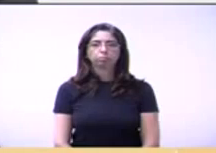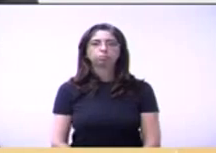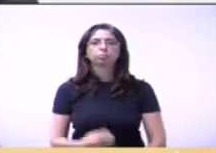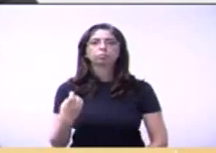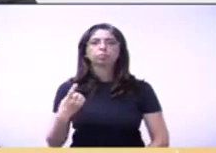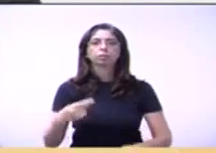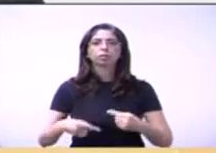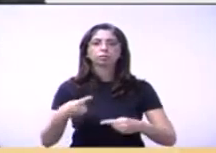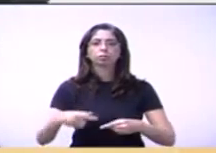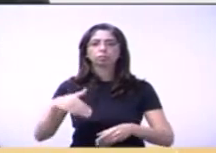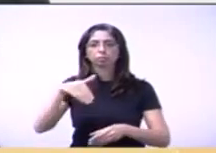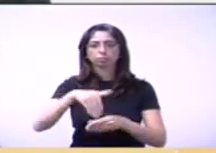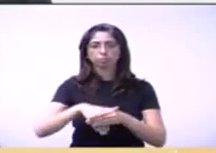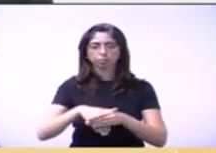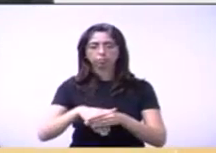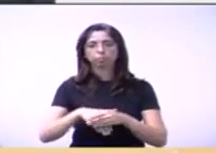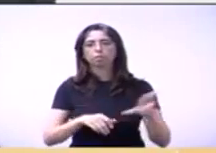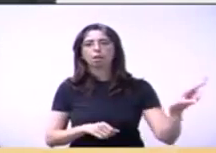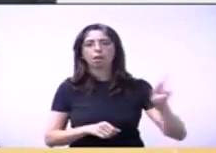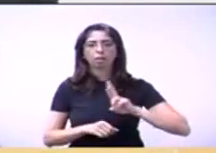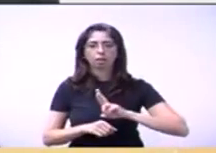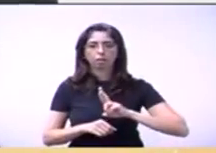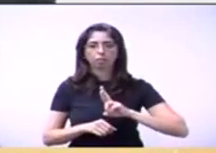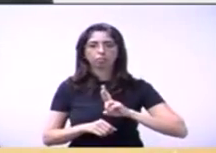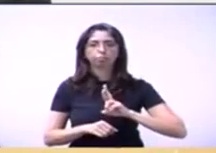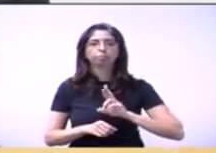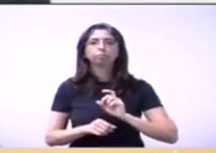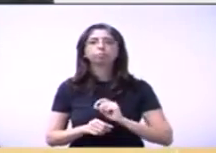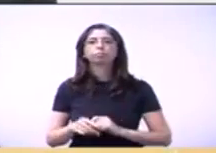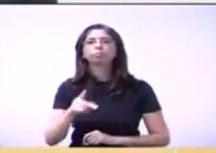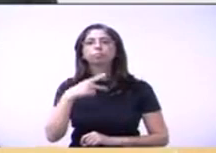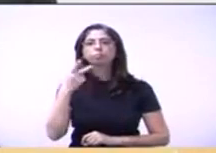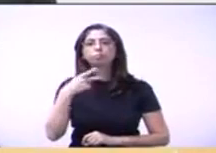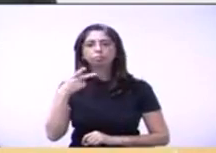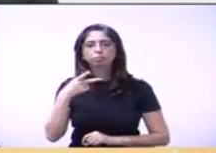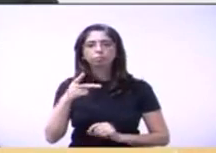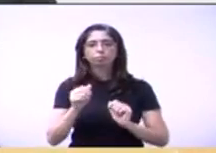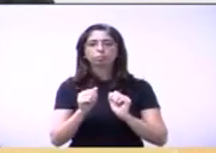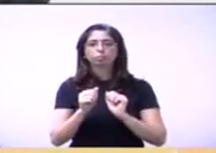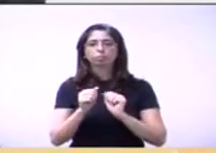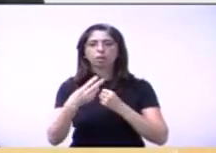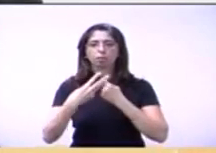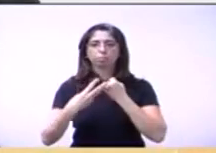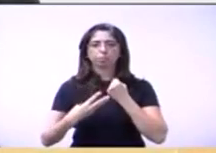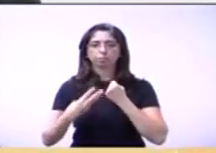Discussão única e votação do seguinte requerimento. Com a palavra, vereador Marquinhos da Bola.